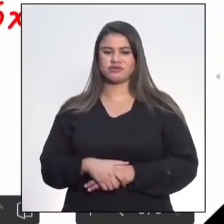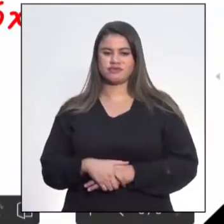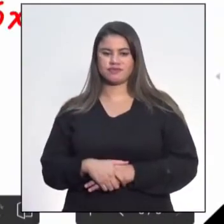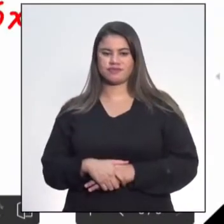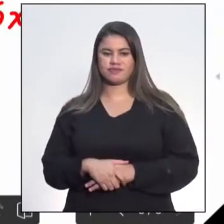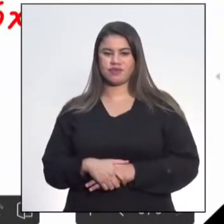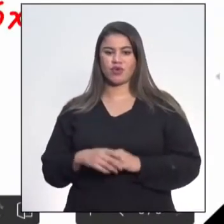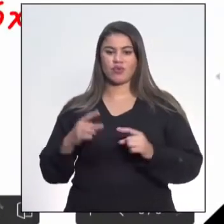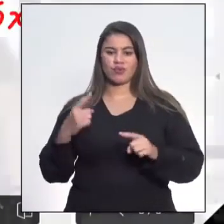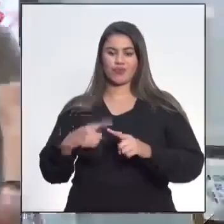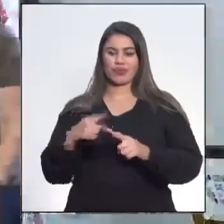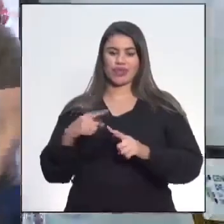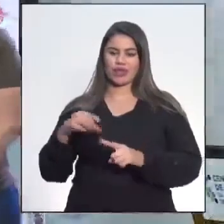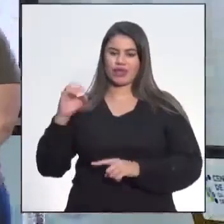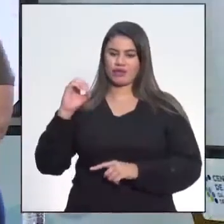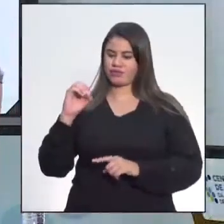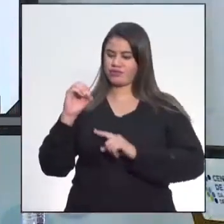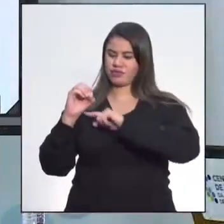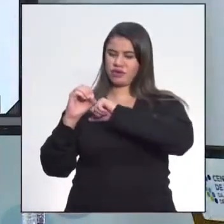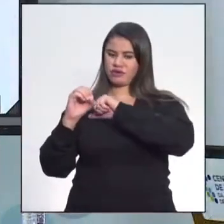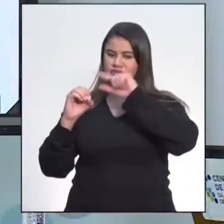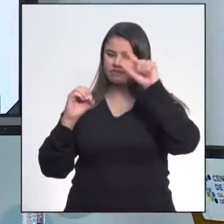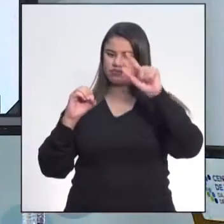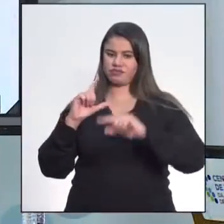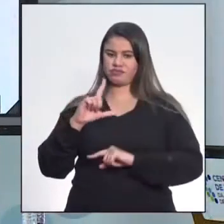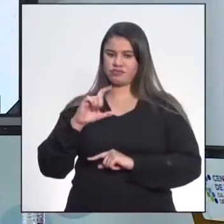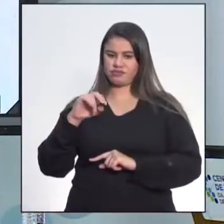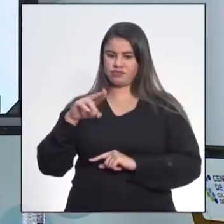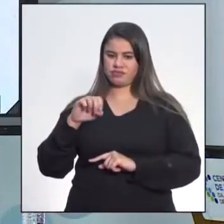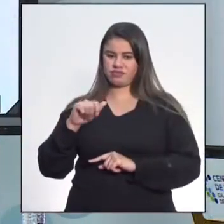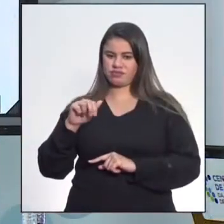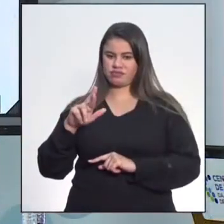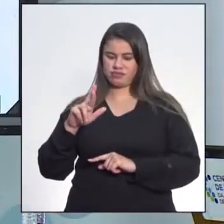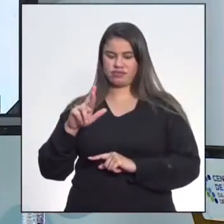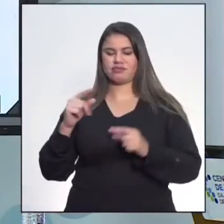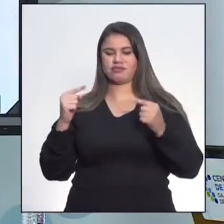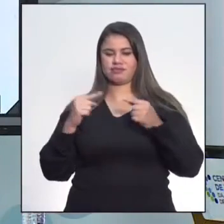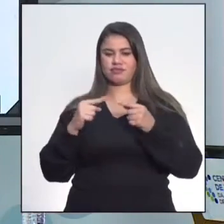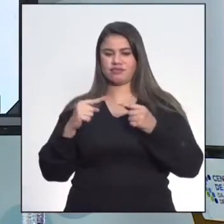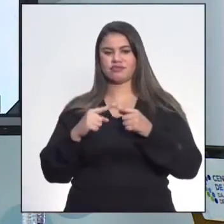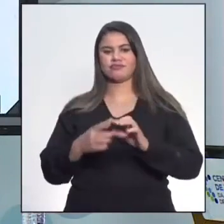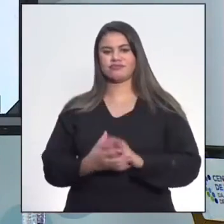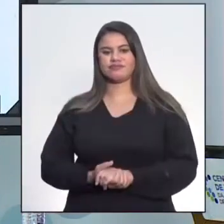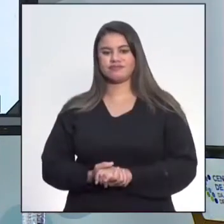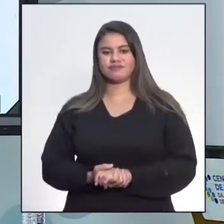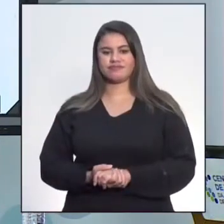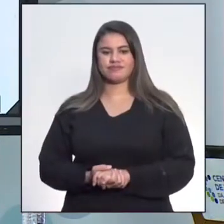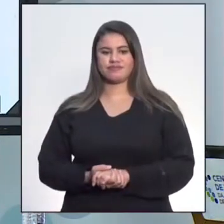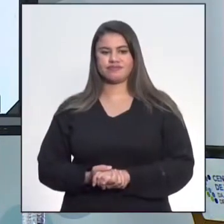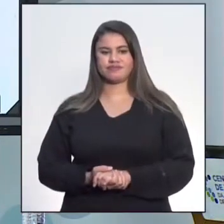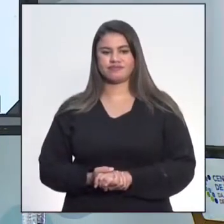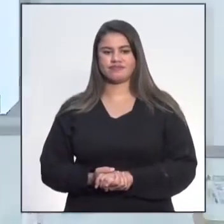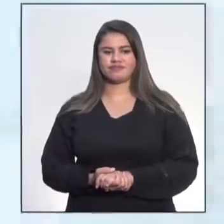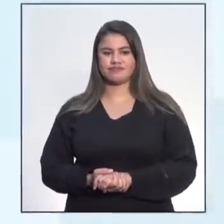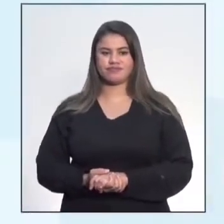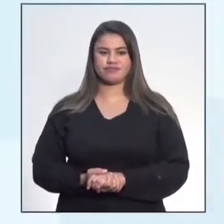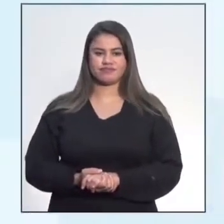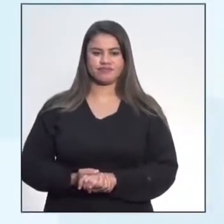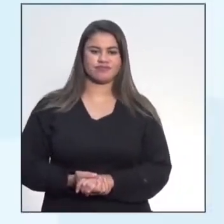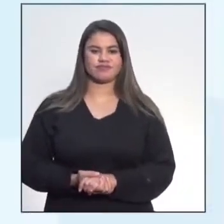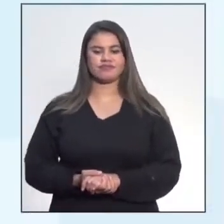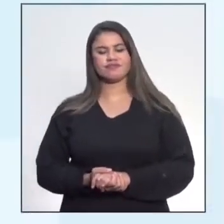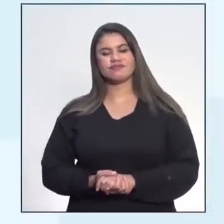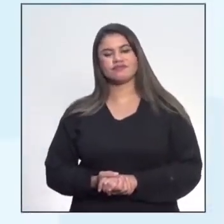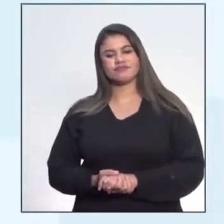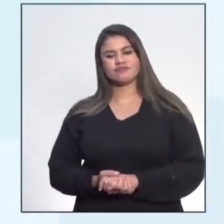Toda vez que é função linear, cruza a origem. Põe a resposta, por favor, só para a gente mostrar para eles, do slide. Muito